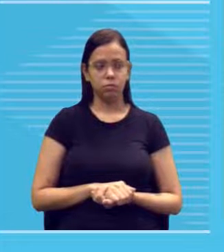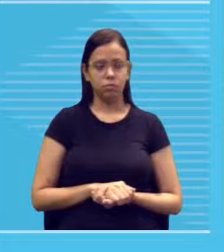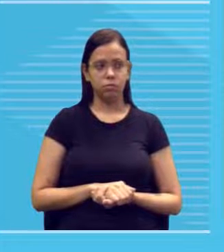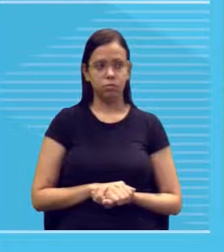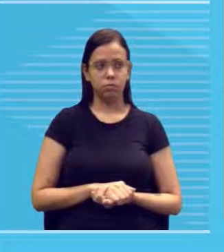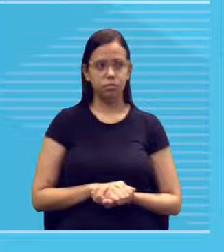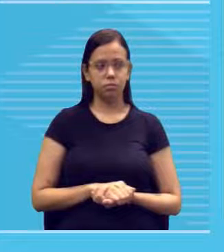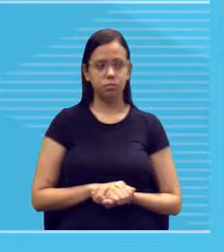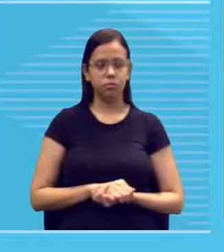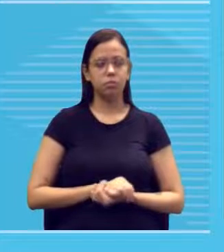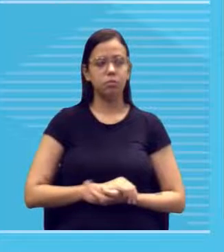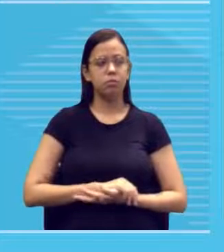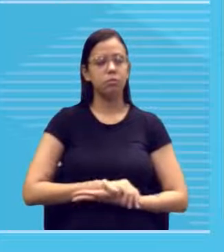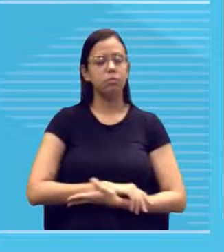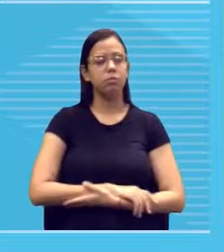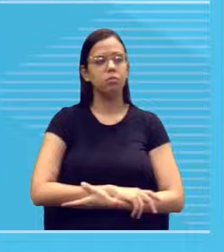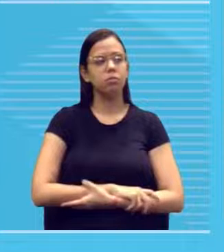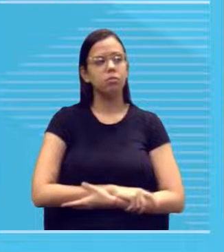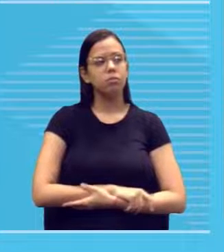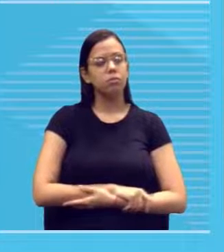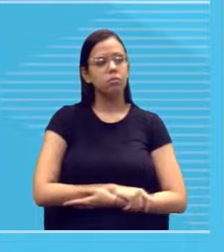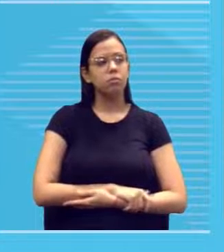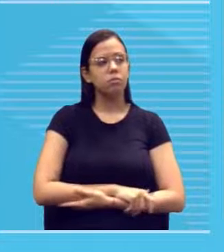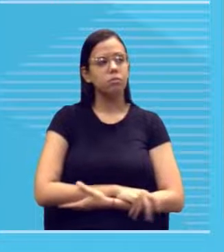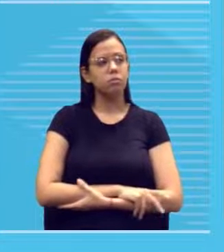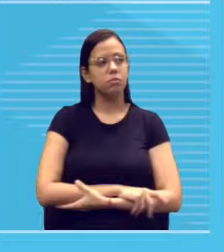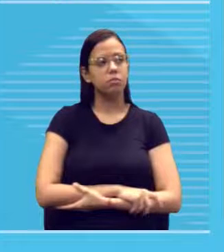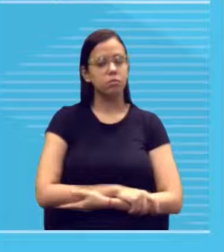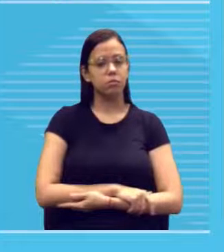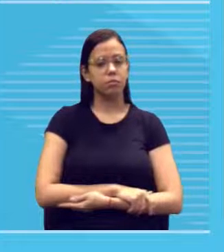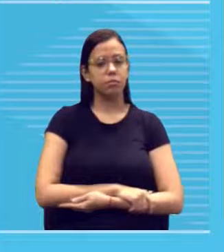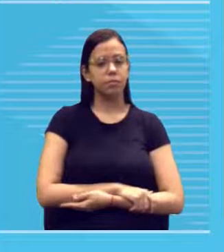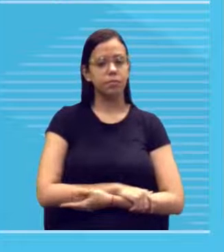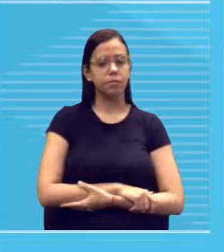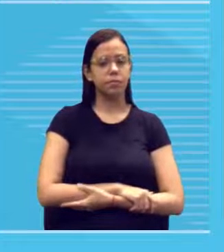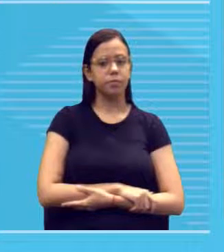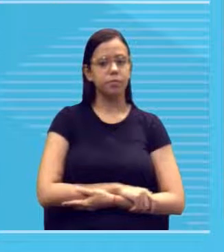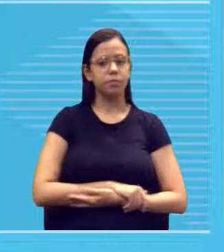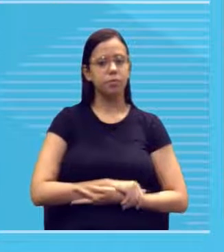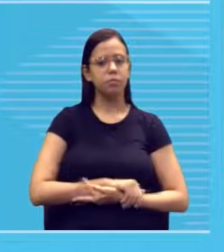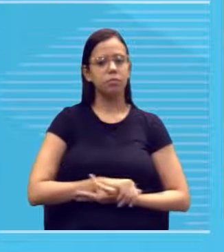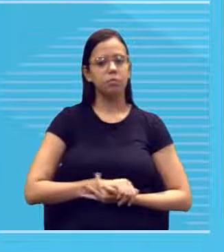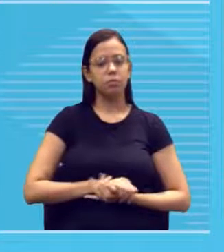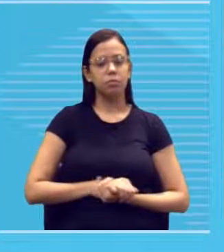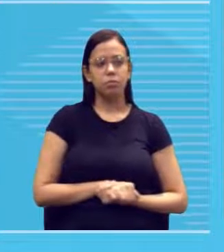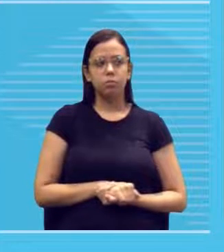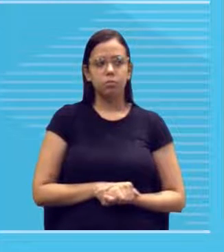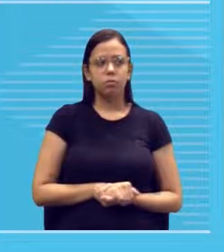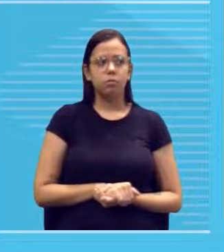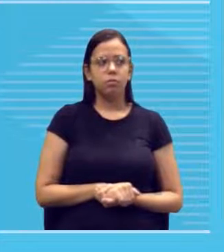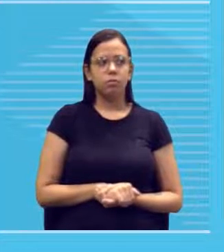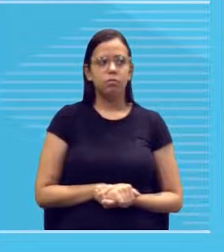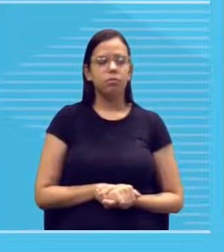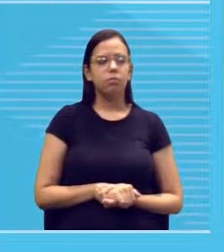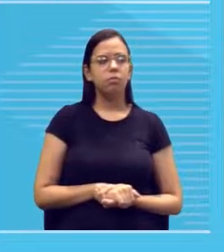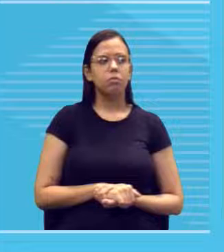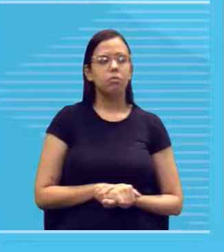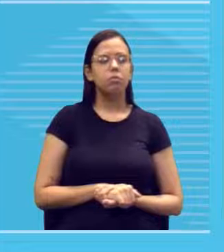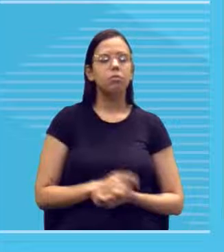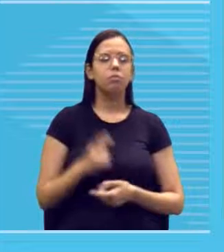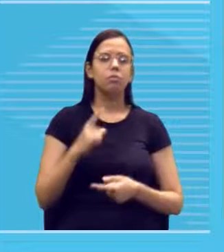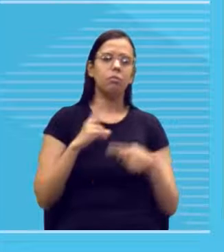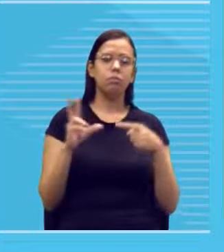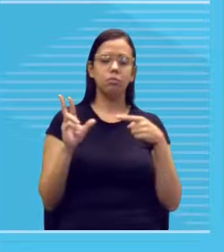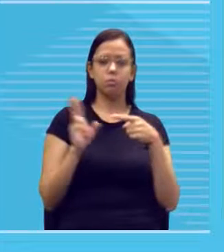aí aqui a gente tem um círculo Olha só jovens o raio mede 8